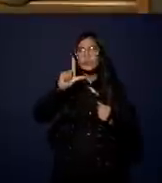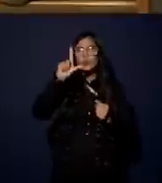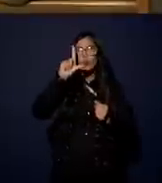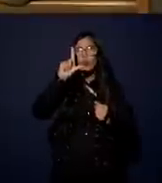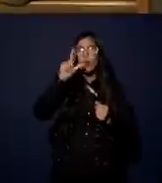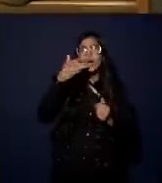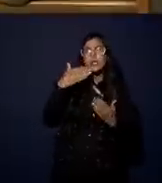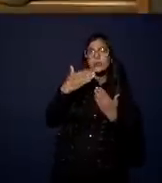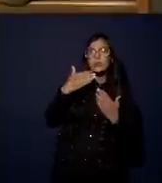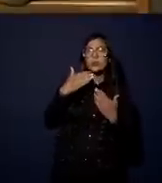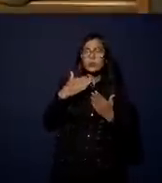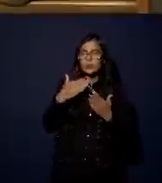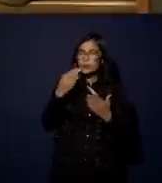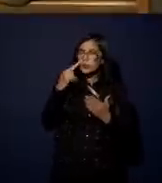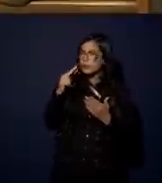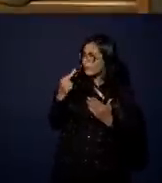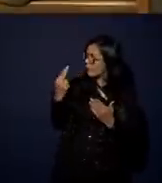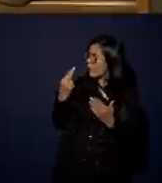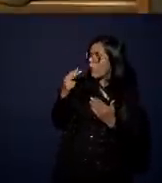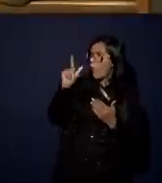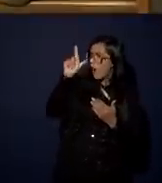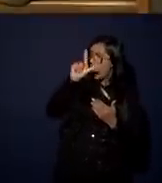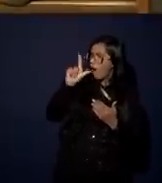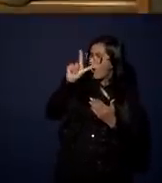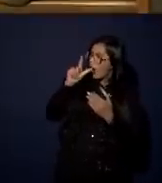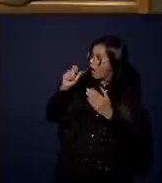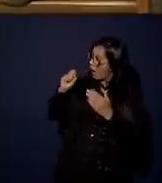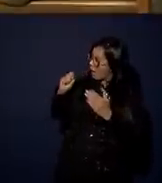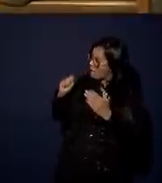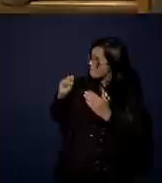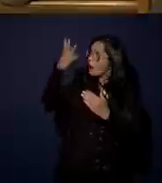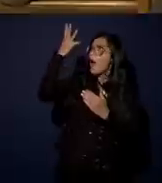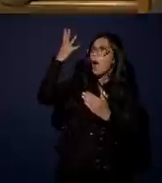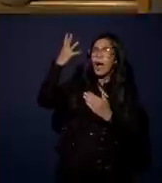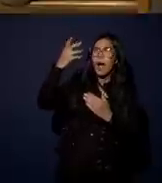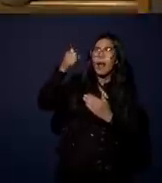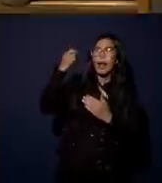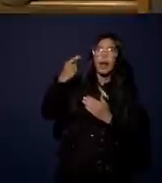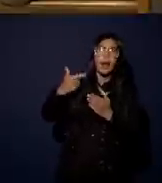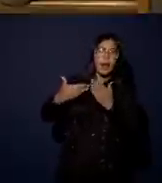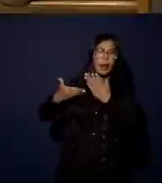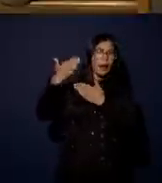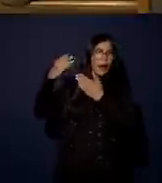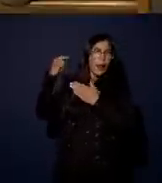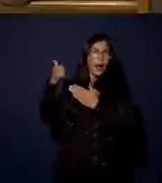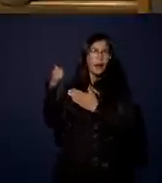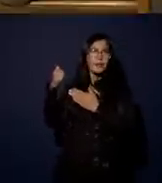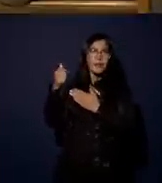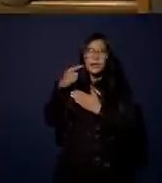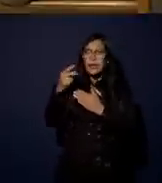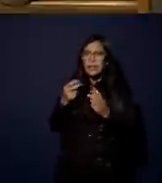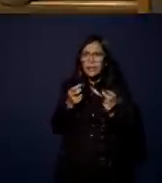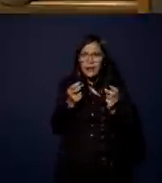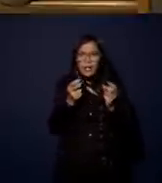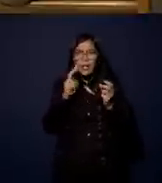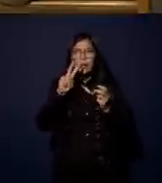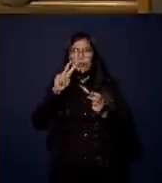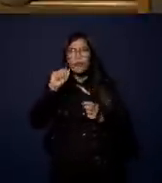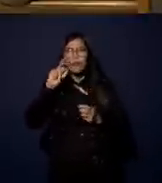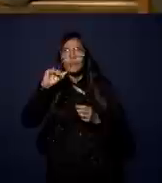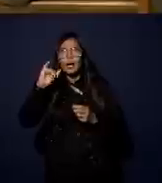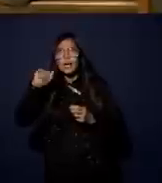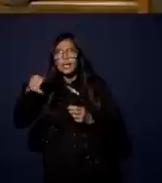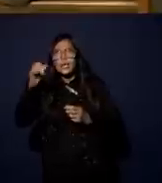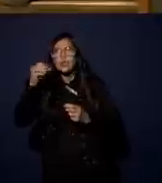o varejo inteiro ficou assistindo a Amazon acontecendo e só que já aconteceu lá e o varejo todo aqui se preparou para isso né